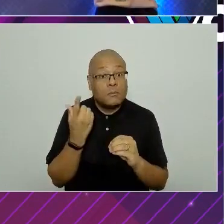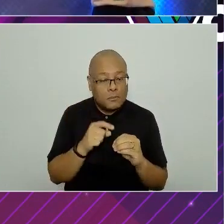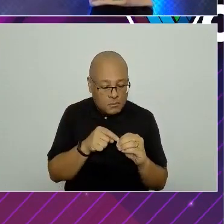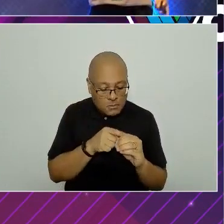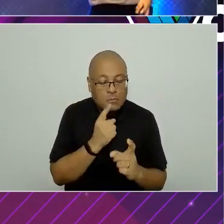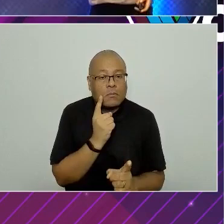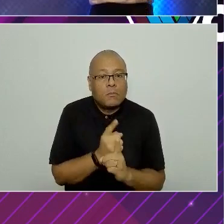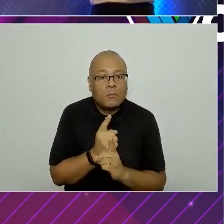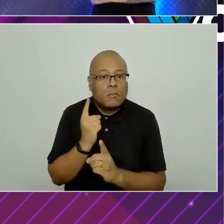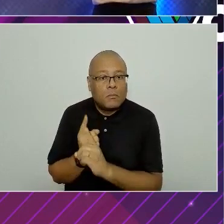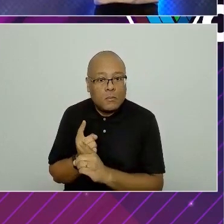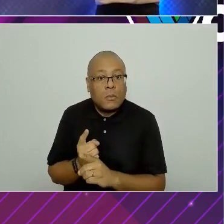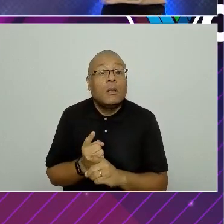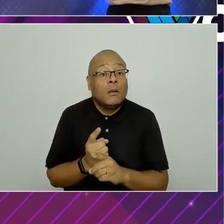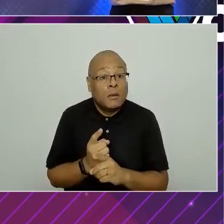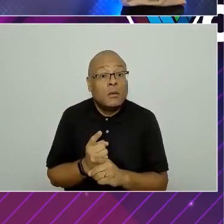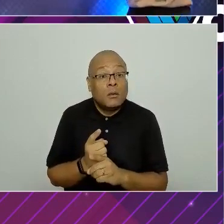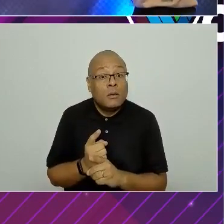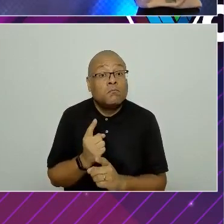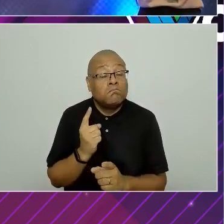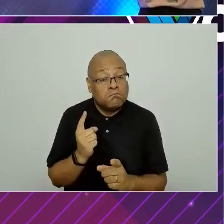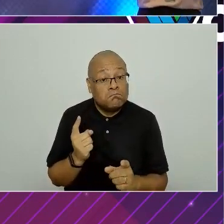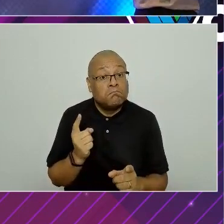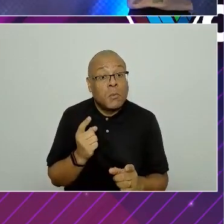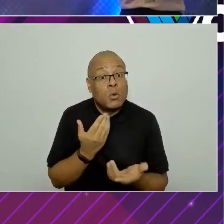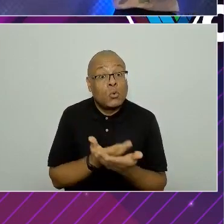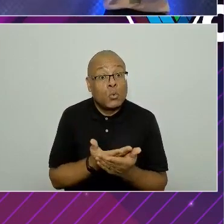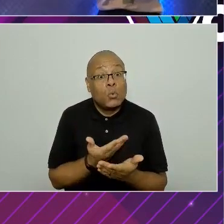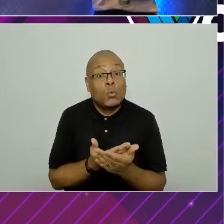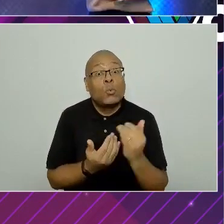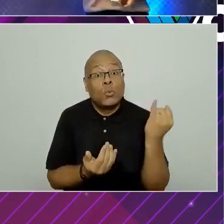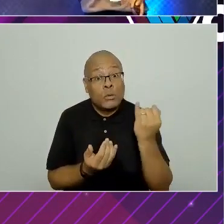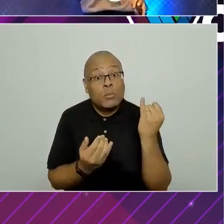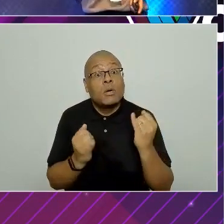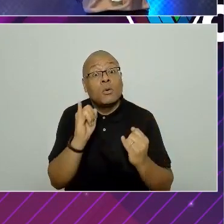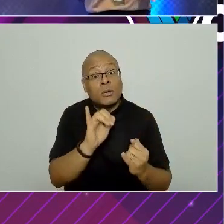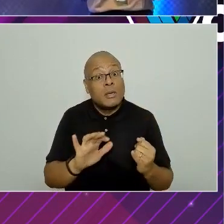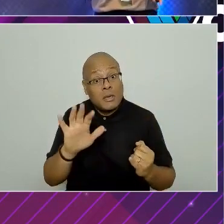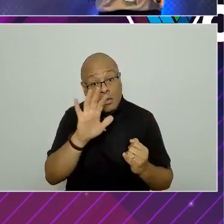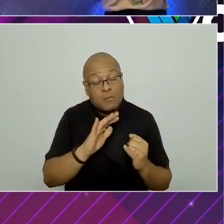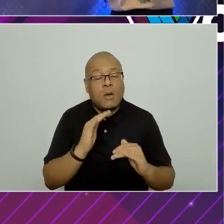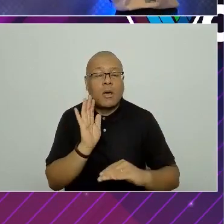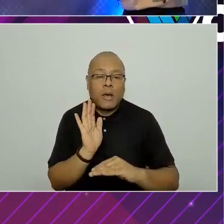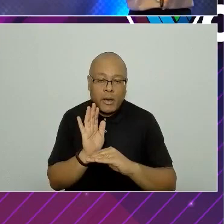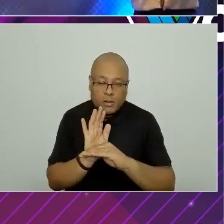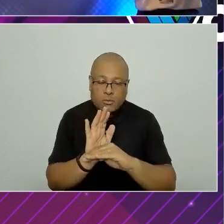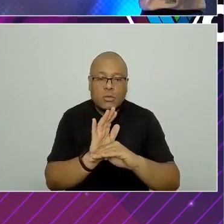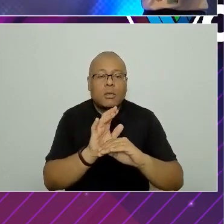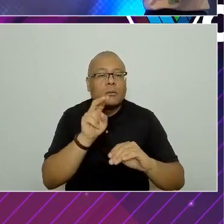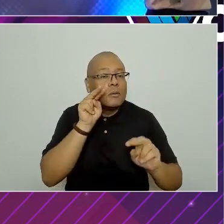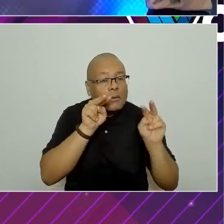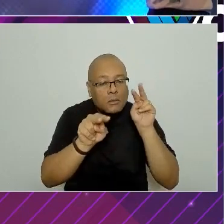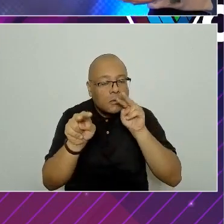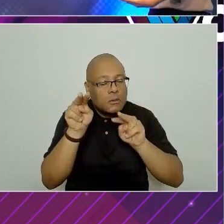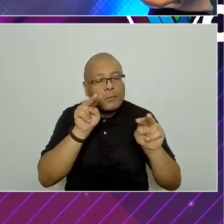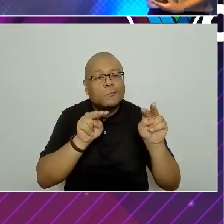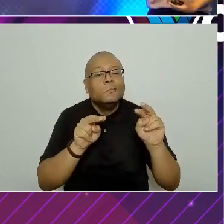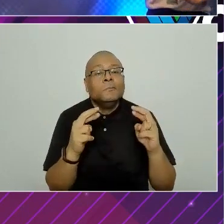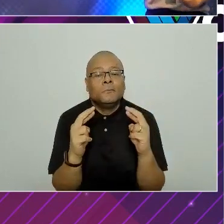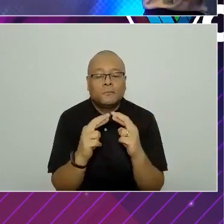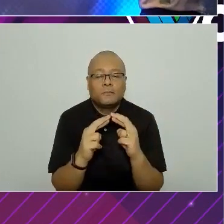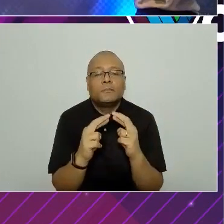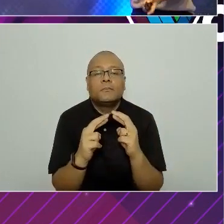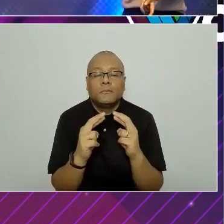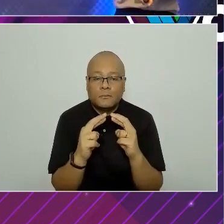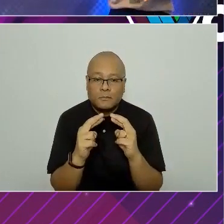de sistemas. Então, de novo, né, um estudo muito importante correlacionando com o desenvolvimento do córtex visual e com a rede do tipo Deep